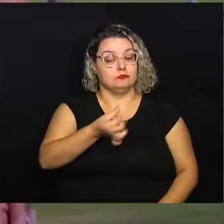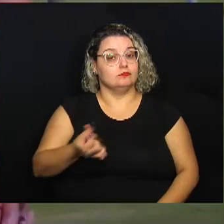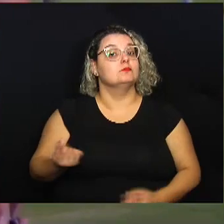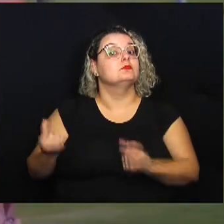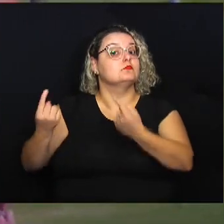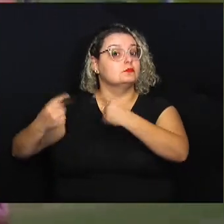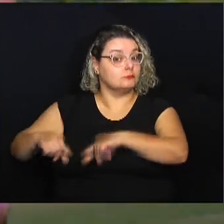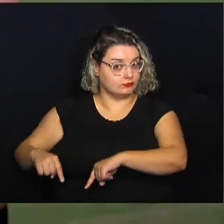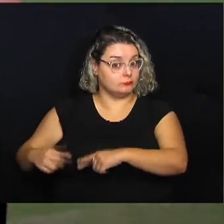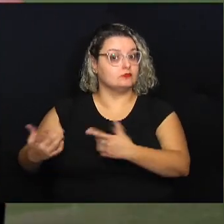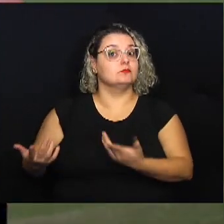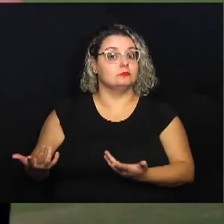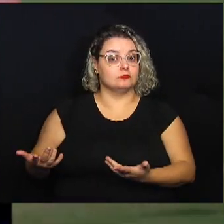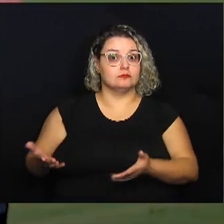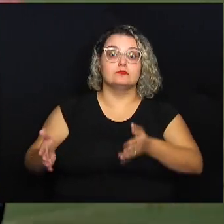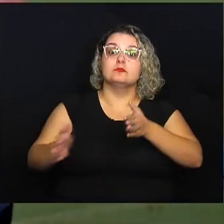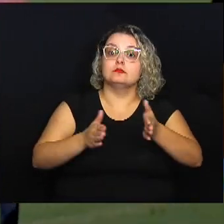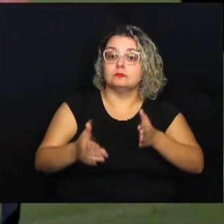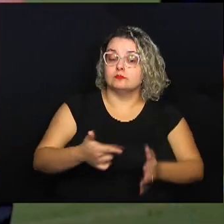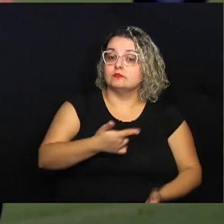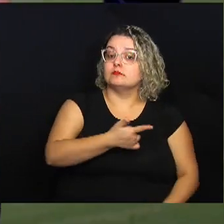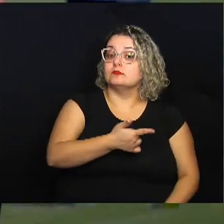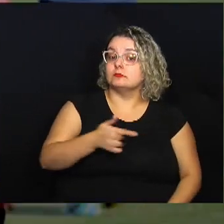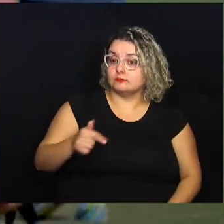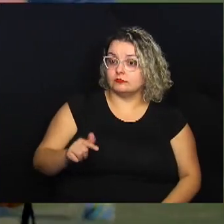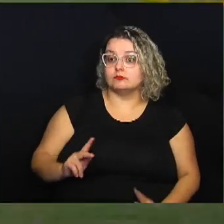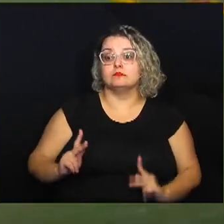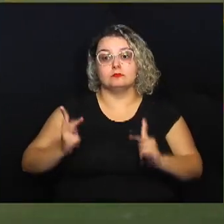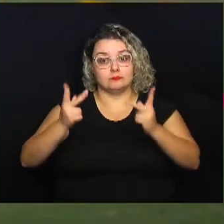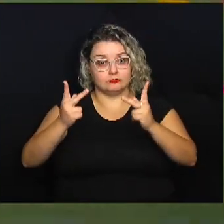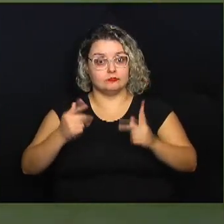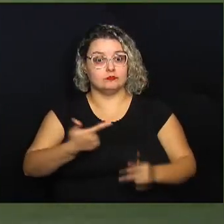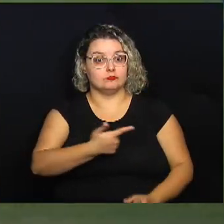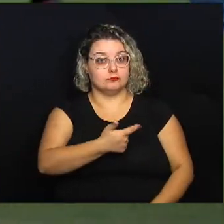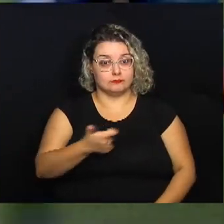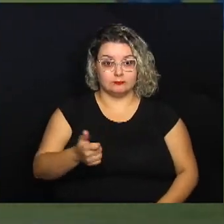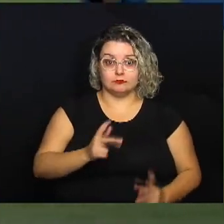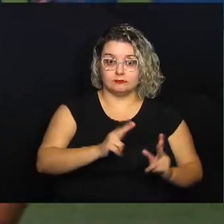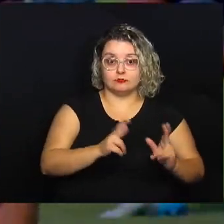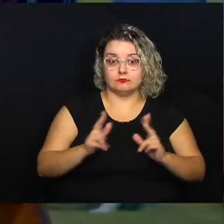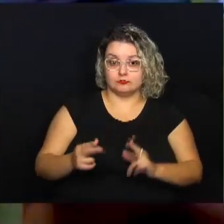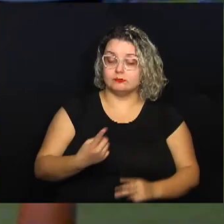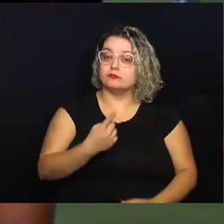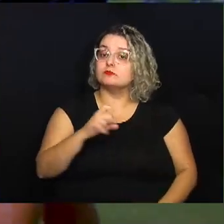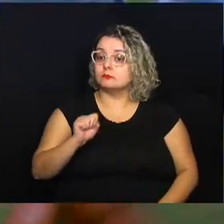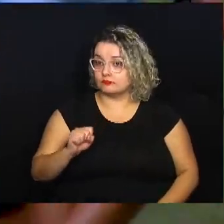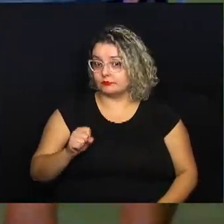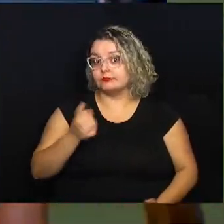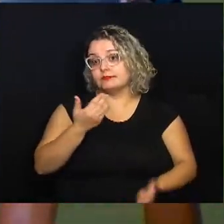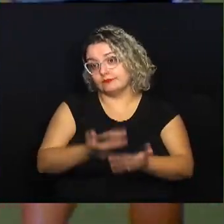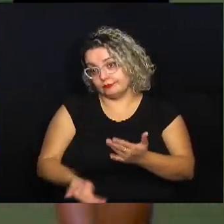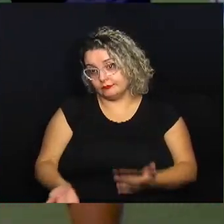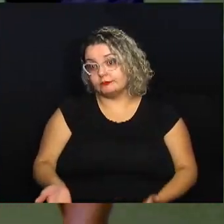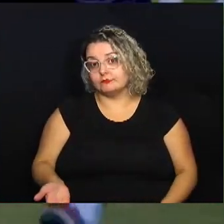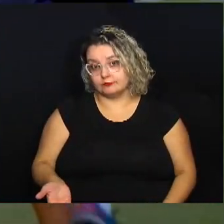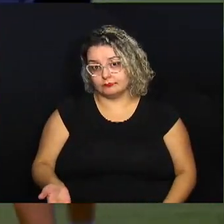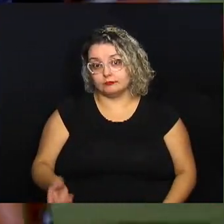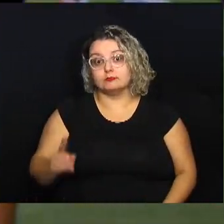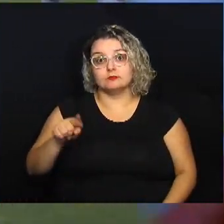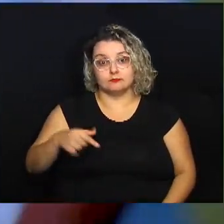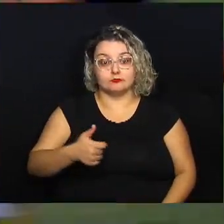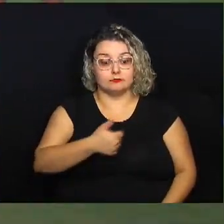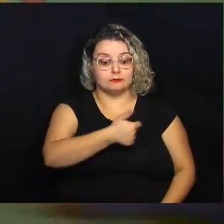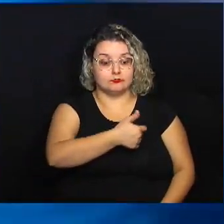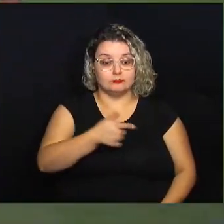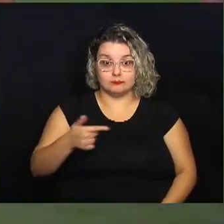partidas. Neste período foram 27 vitórias, 21 empates e 18 derrotas. É o